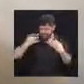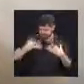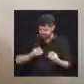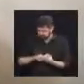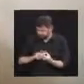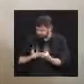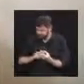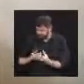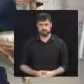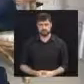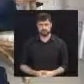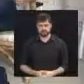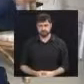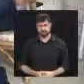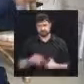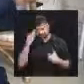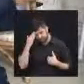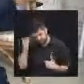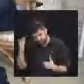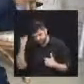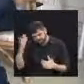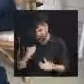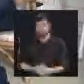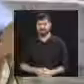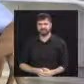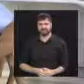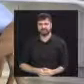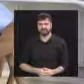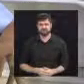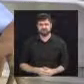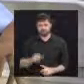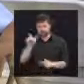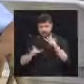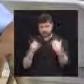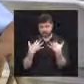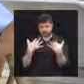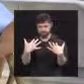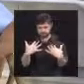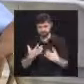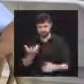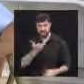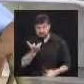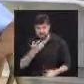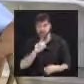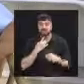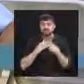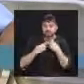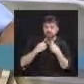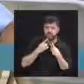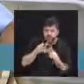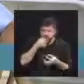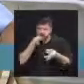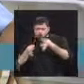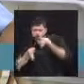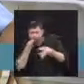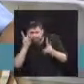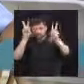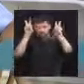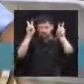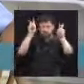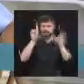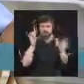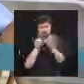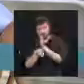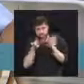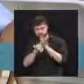daquilo que eu gosto de falar. Doutor, muito obrigado pela participação. E você aí de casa, se você quiser dar a sua sugestão de temas e